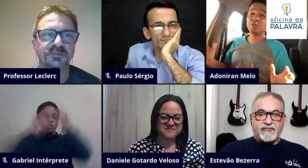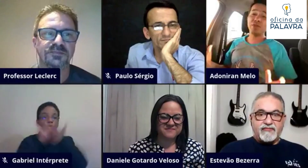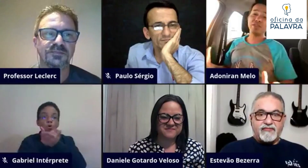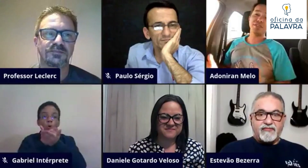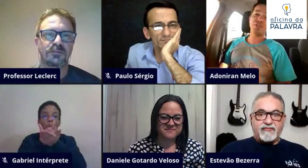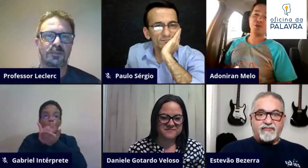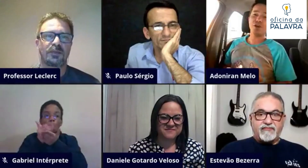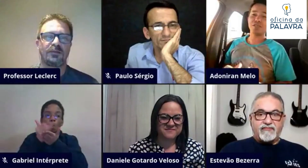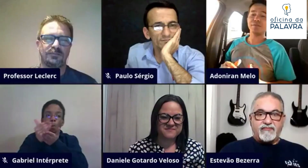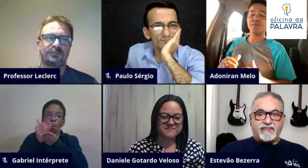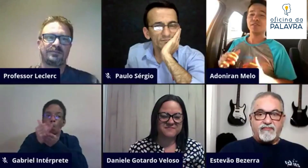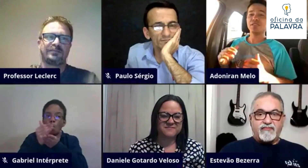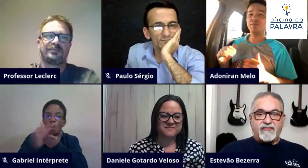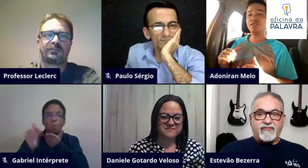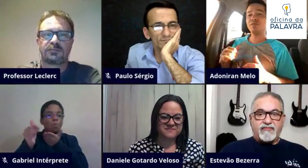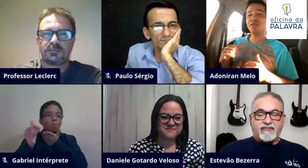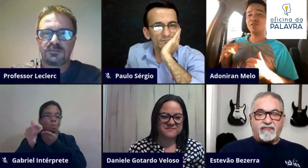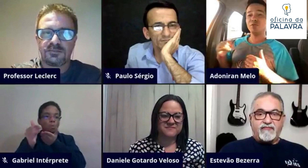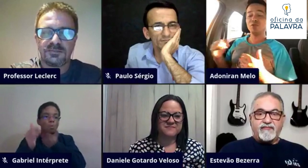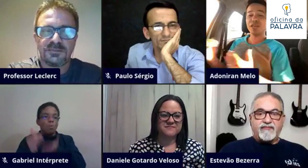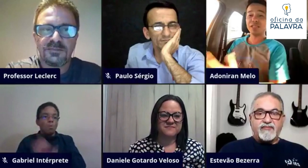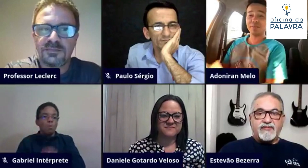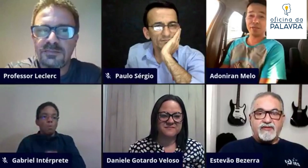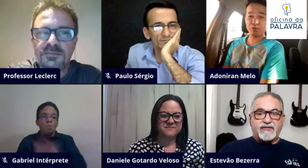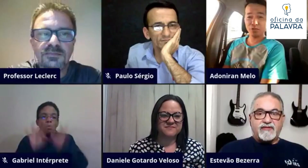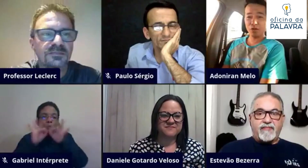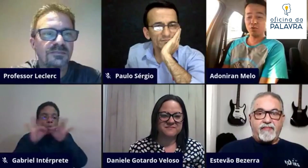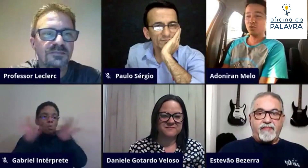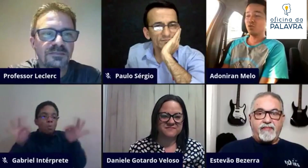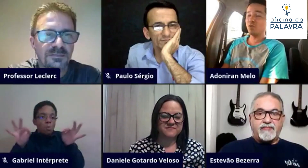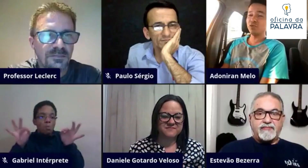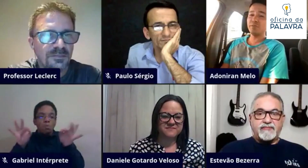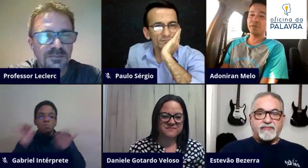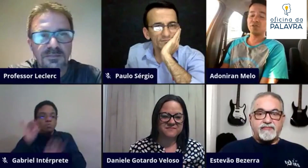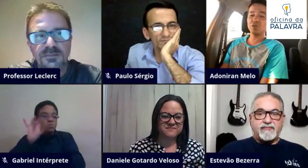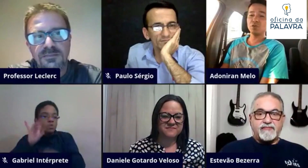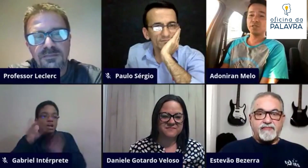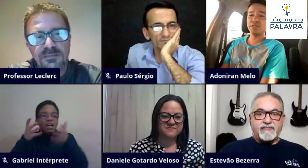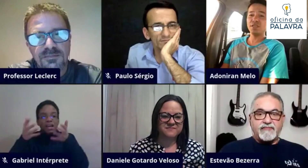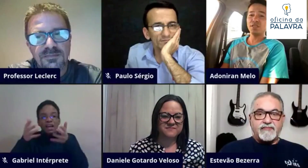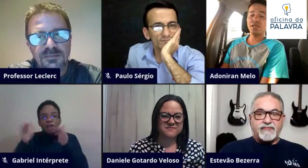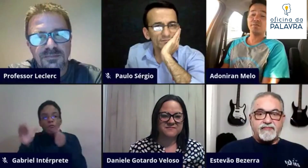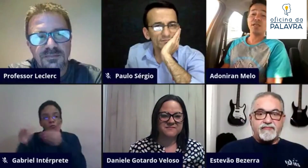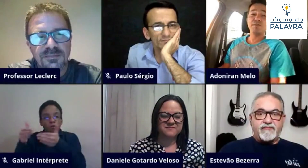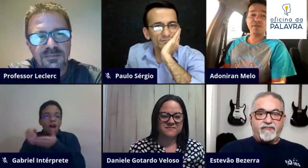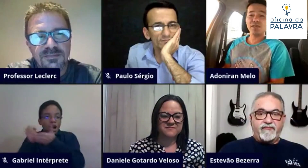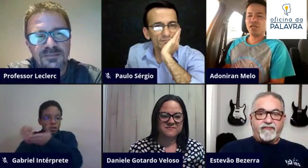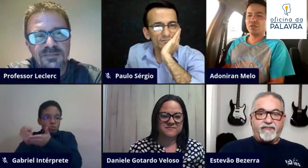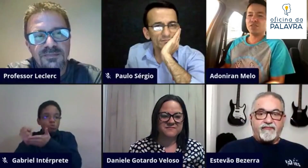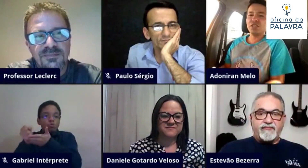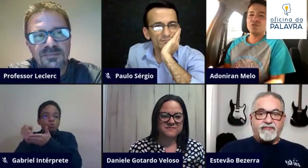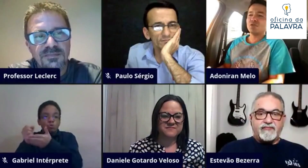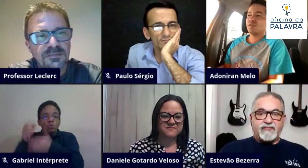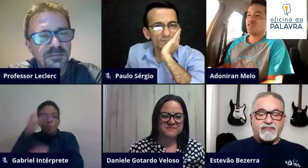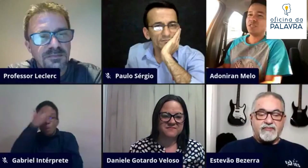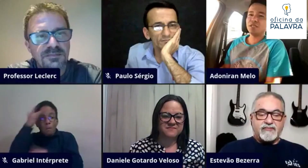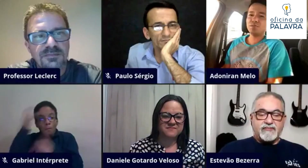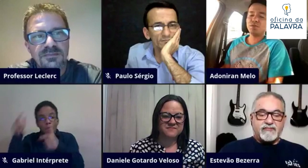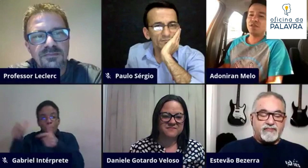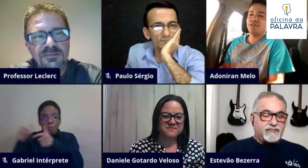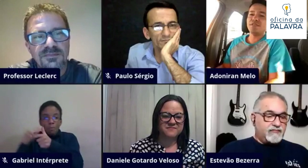completamente despretensiosa, simplesmente voltada para ajudar um grupo de pessoas bem pequeno, que seriam